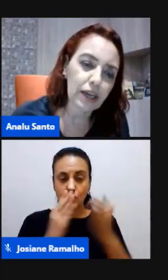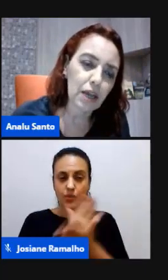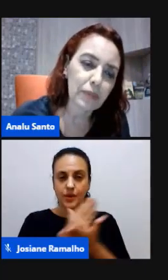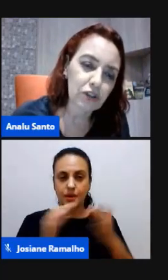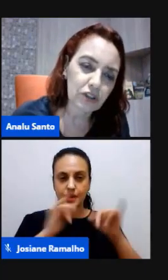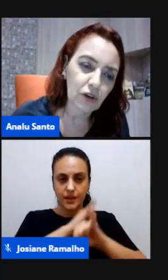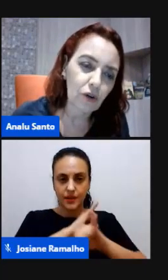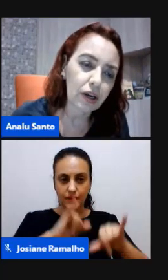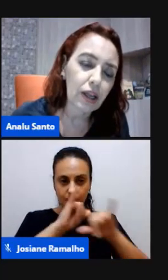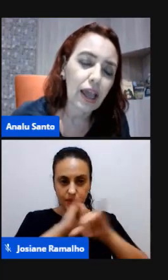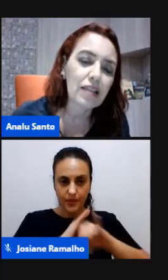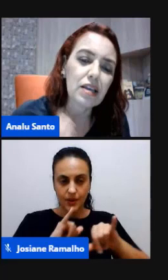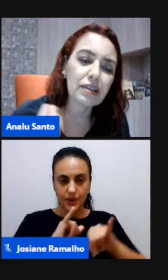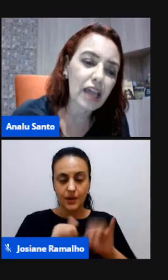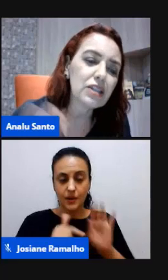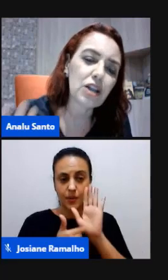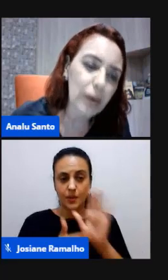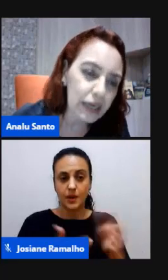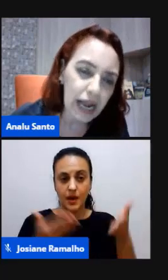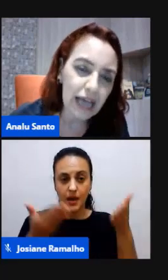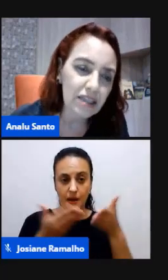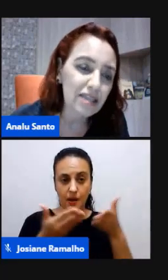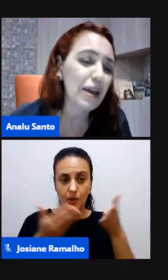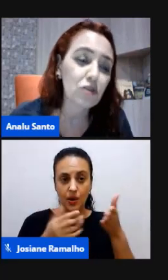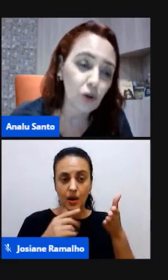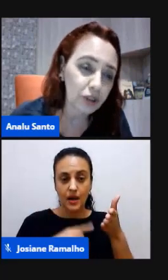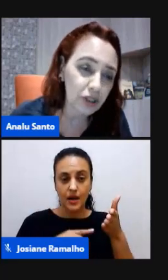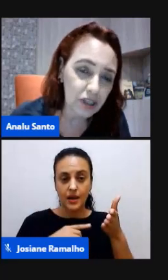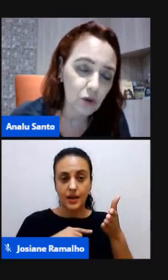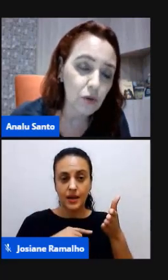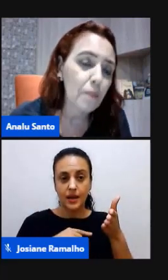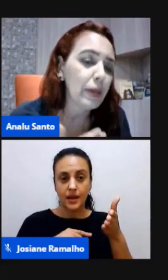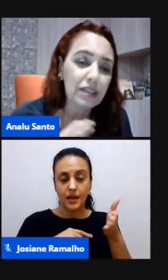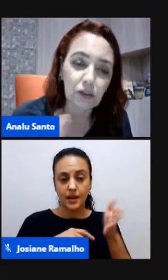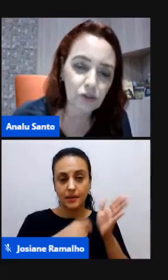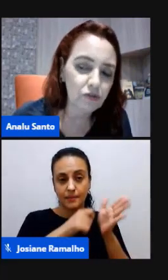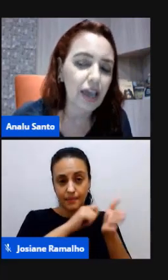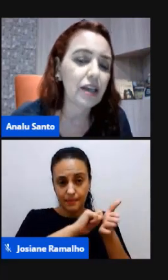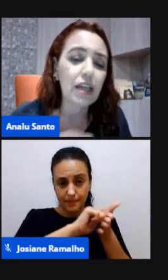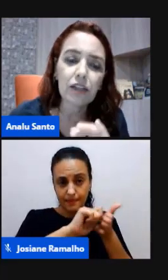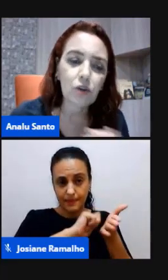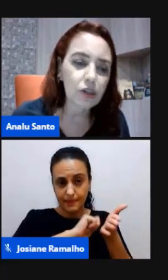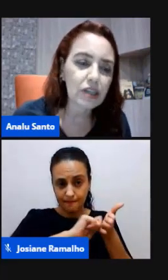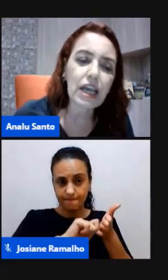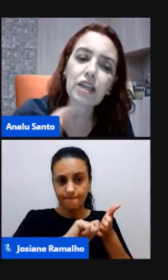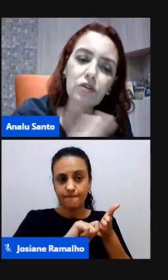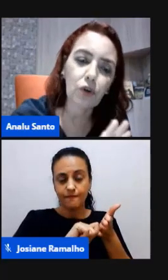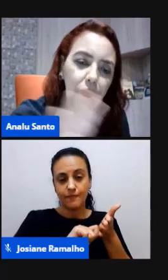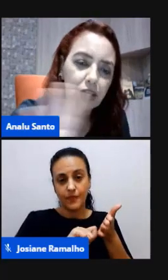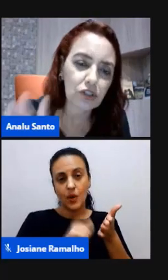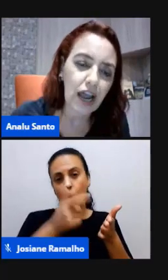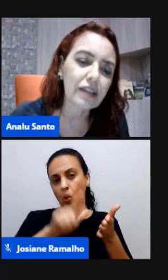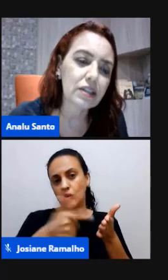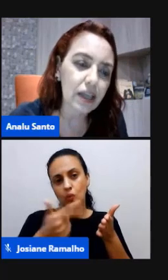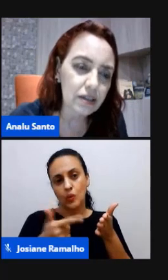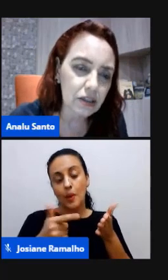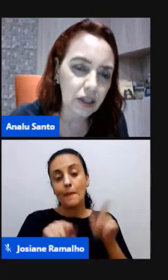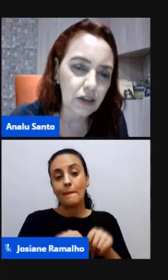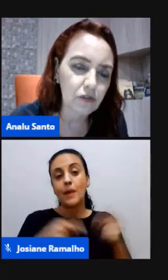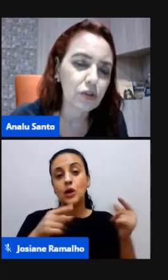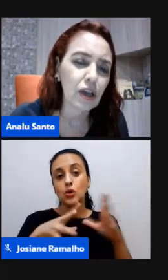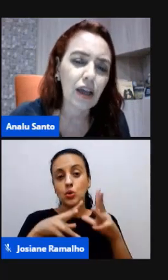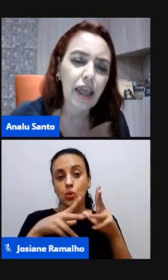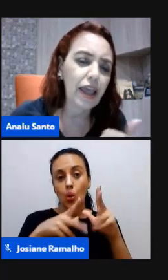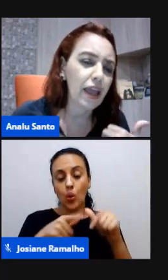que eu colocarei a partir de agora, elas até estão marcadas, mas outras não. Mas se não tiverem, todas elas foram retiradas